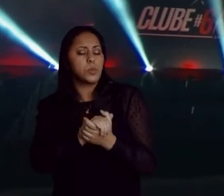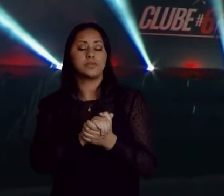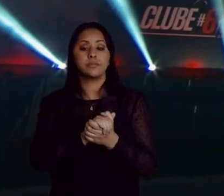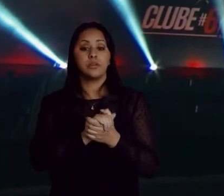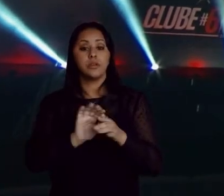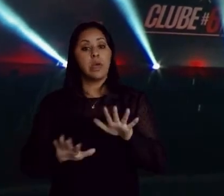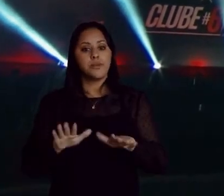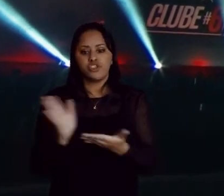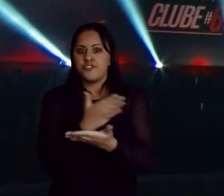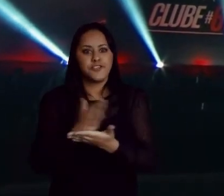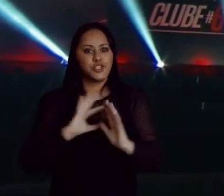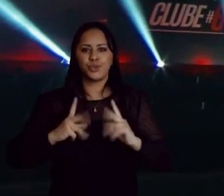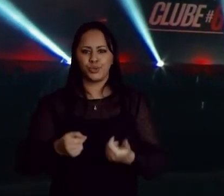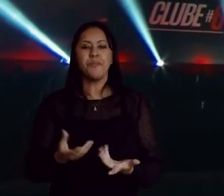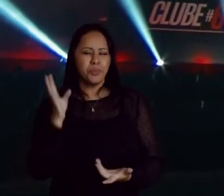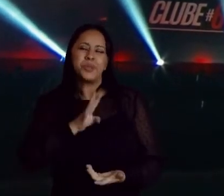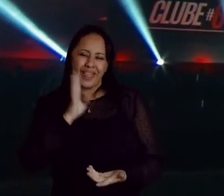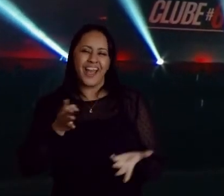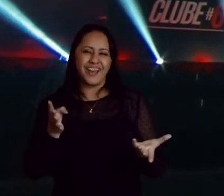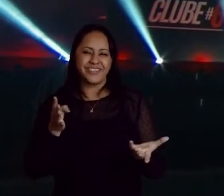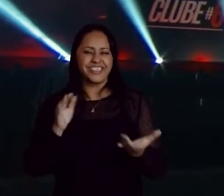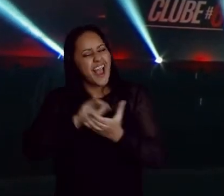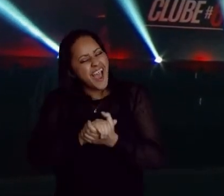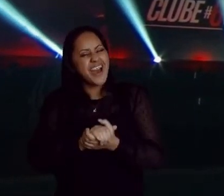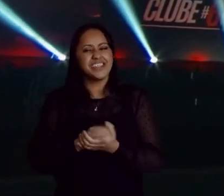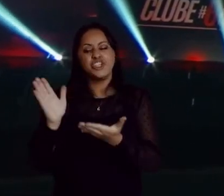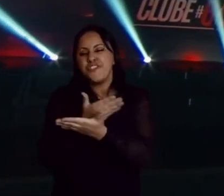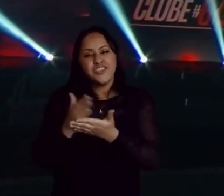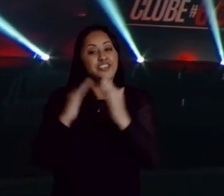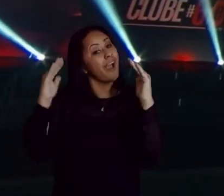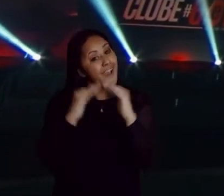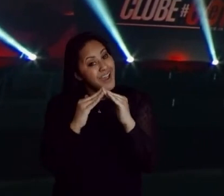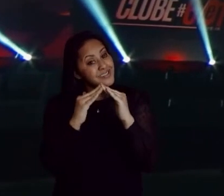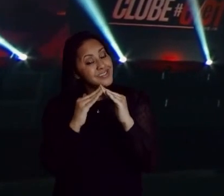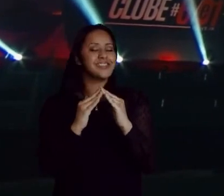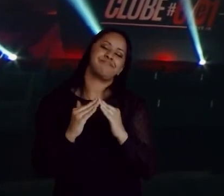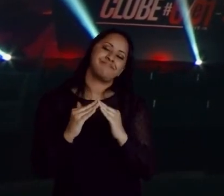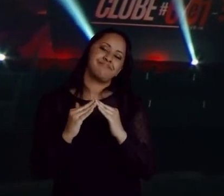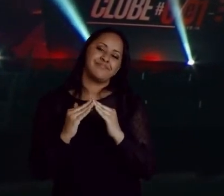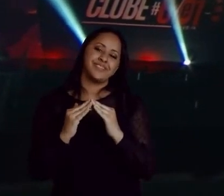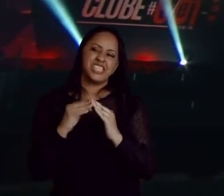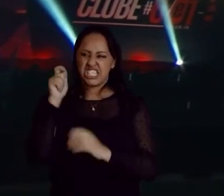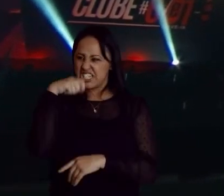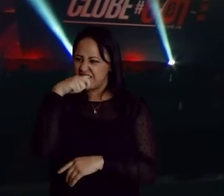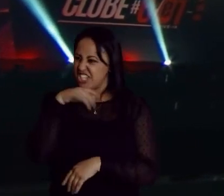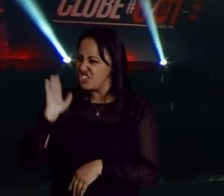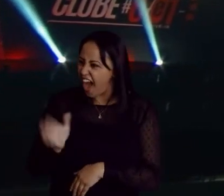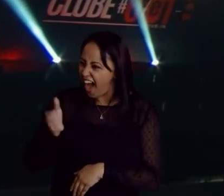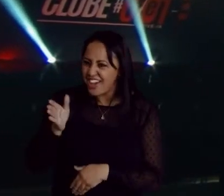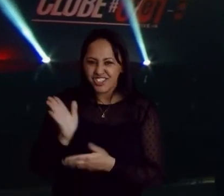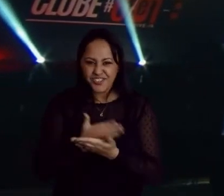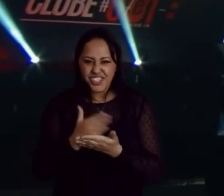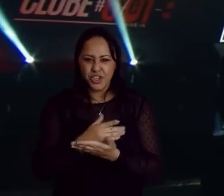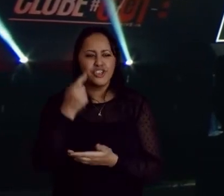gente começa a dividir tudo, e é muito legal. A gente divide a casa, escova de dente, quem divide escova de